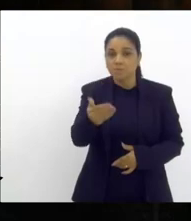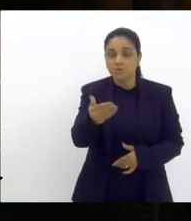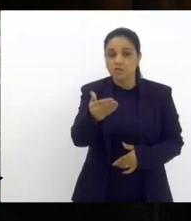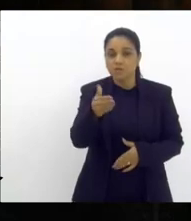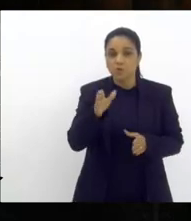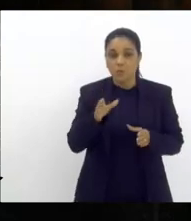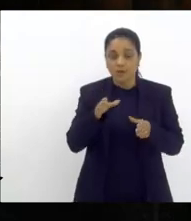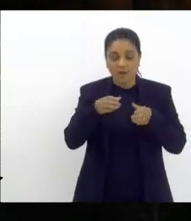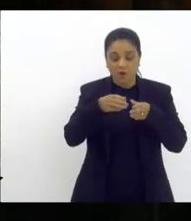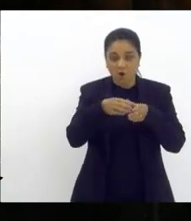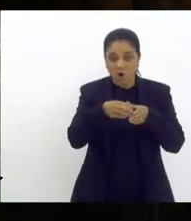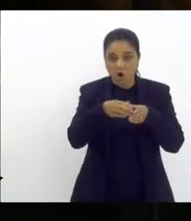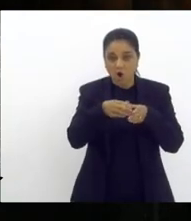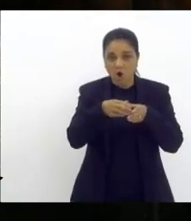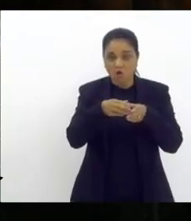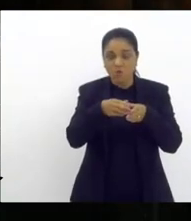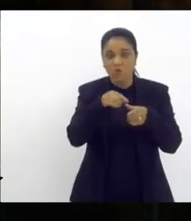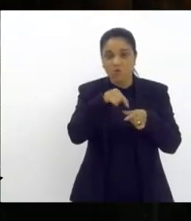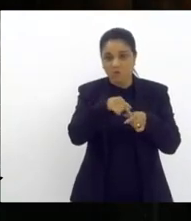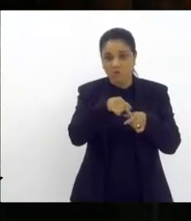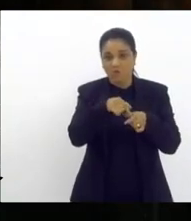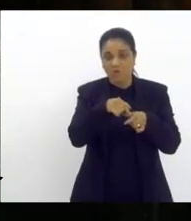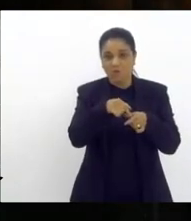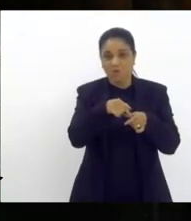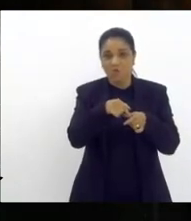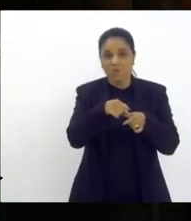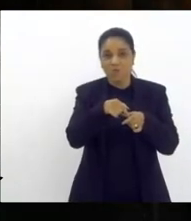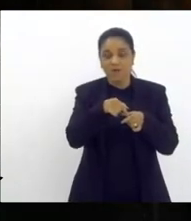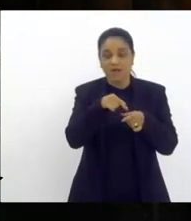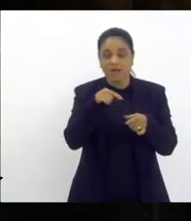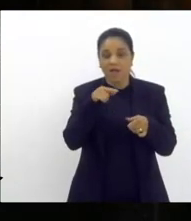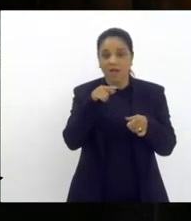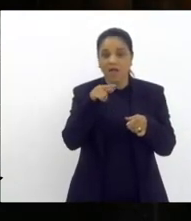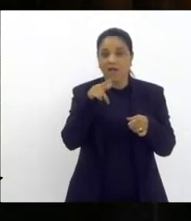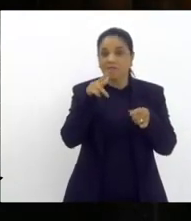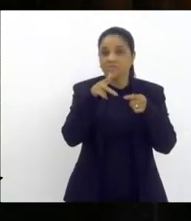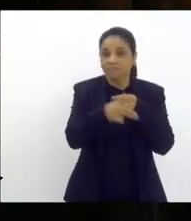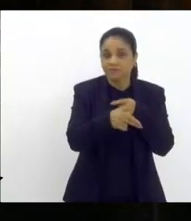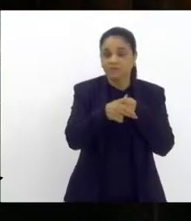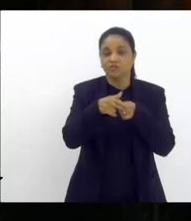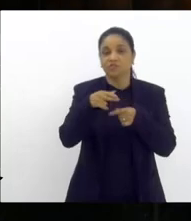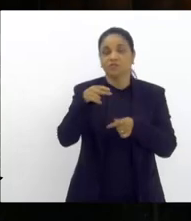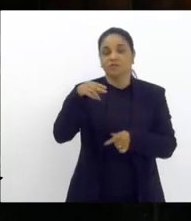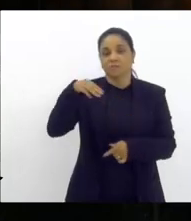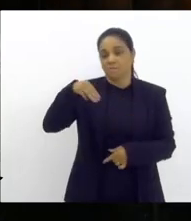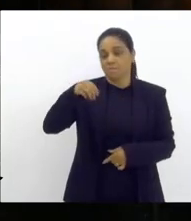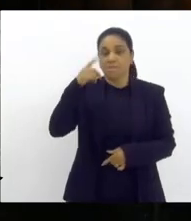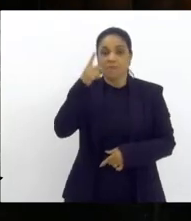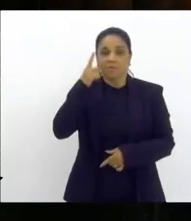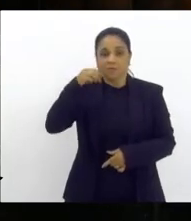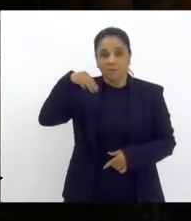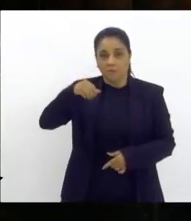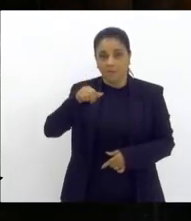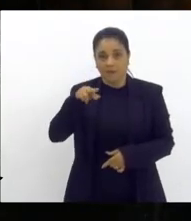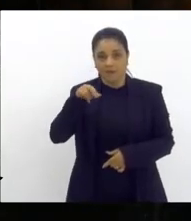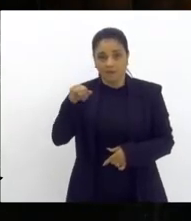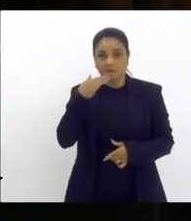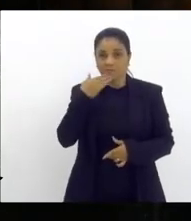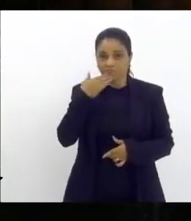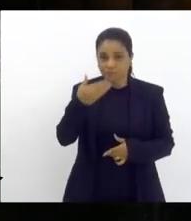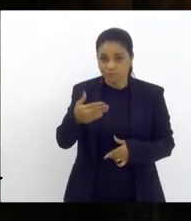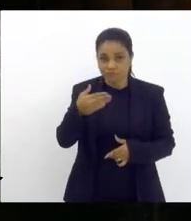corum para impedir que a deputada Marina do MST pudesse solicitar o governador